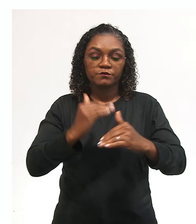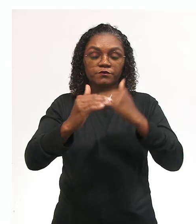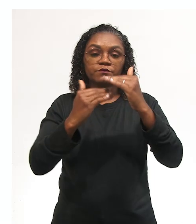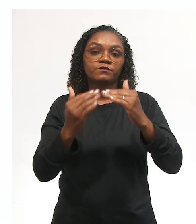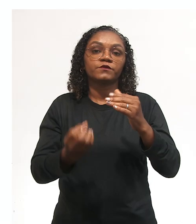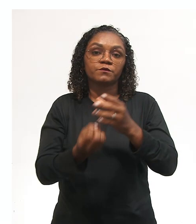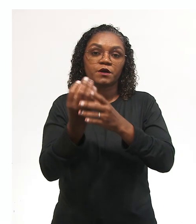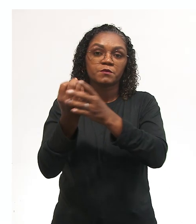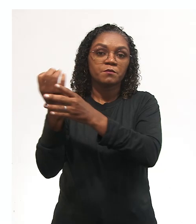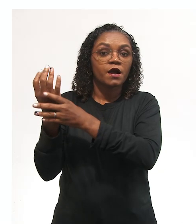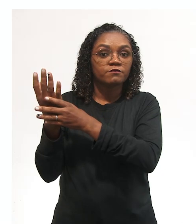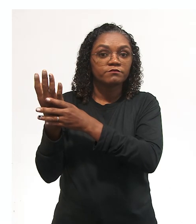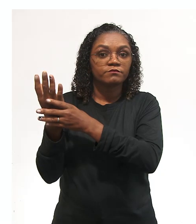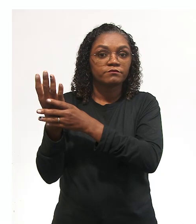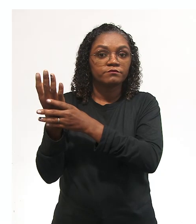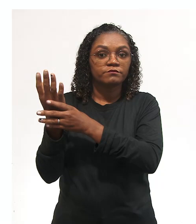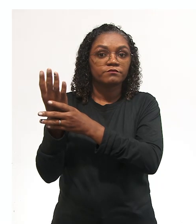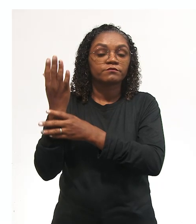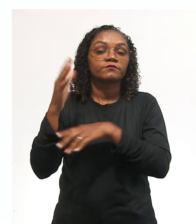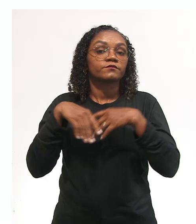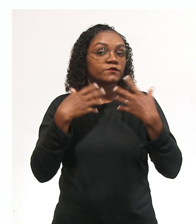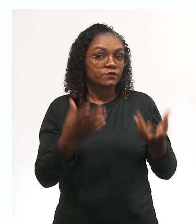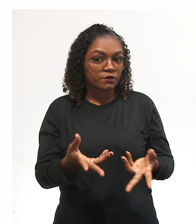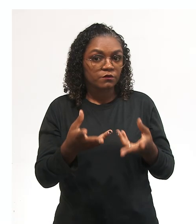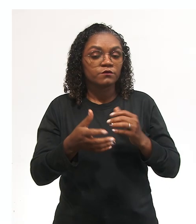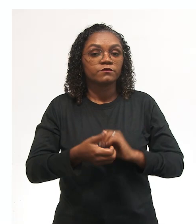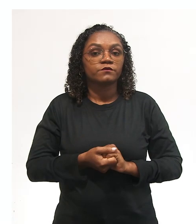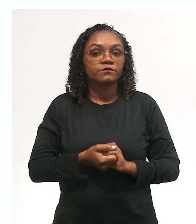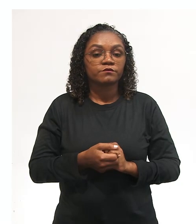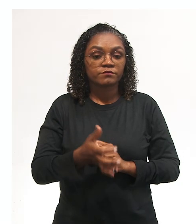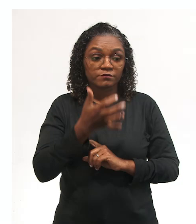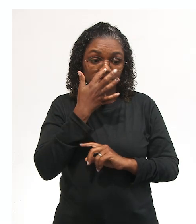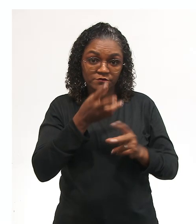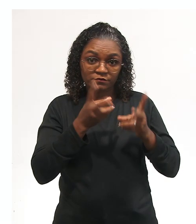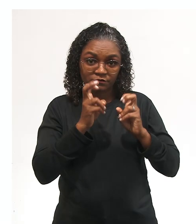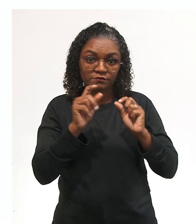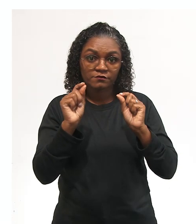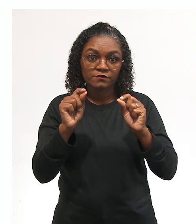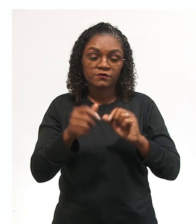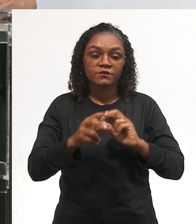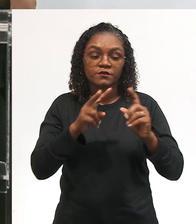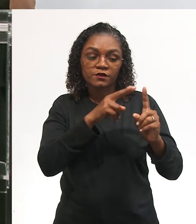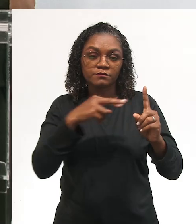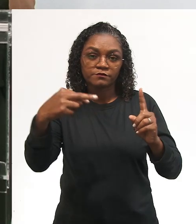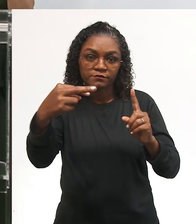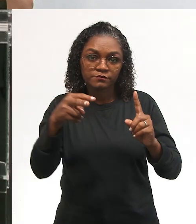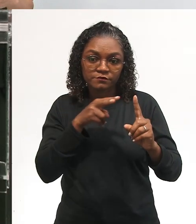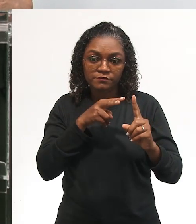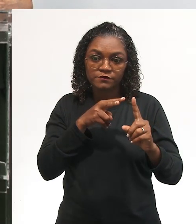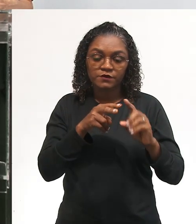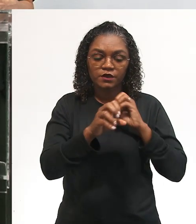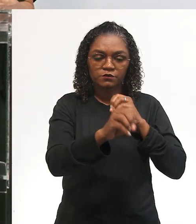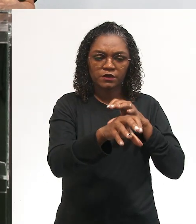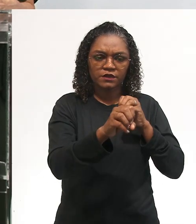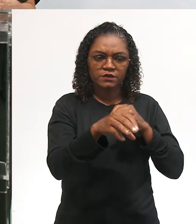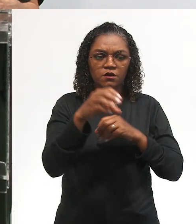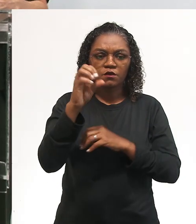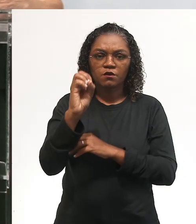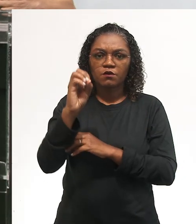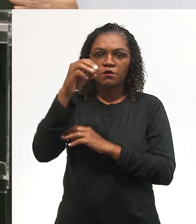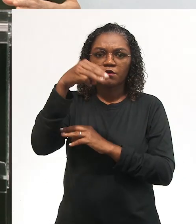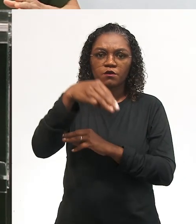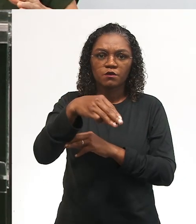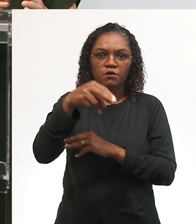modo de produção. Então, observa que essa concepção de educação